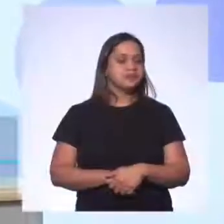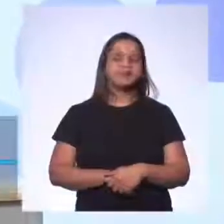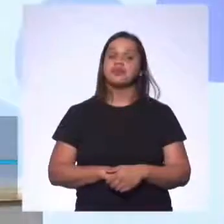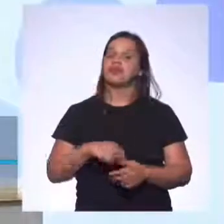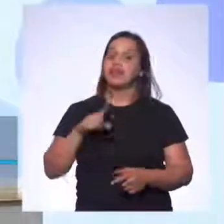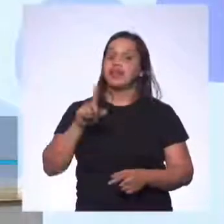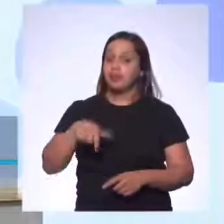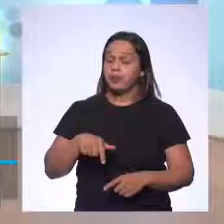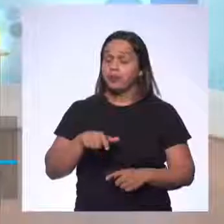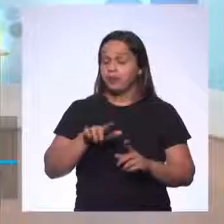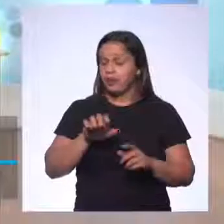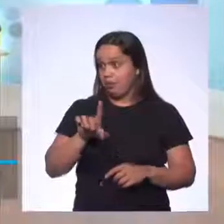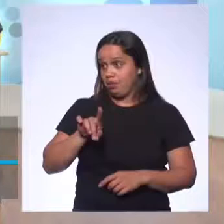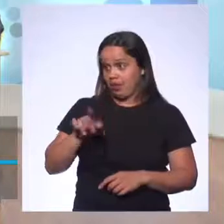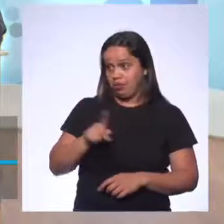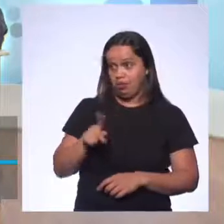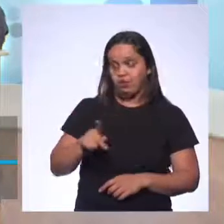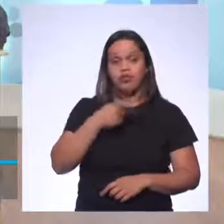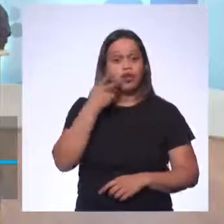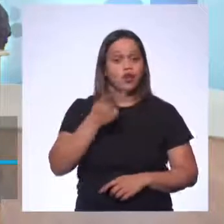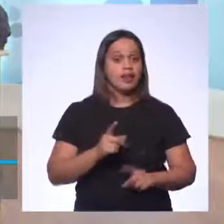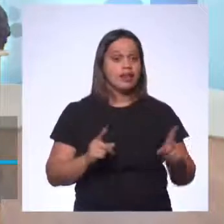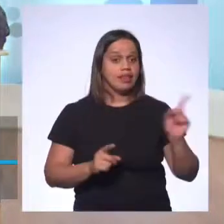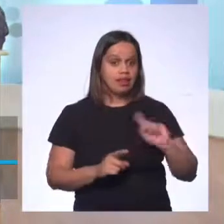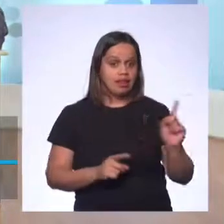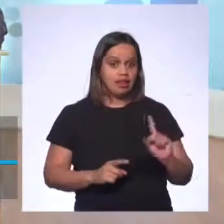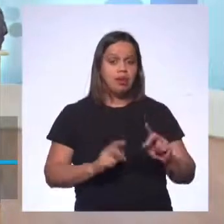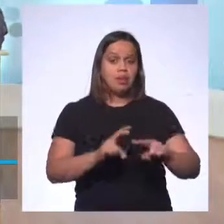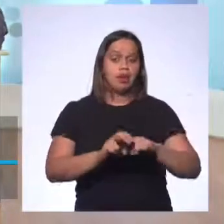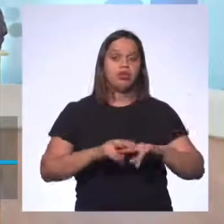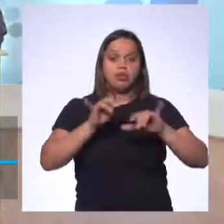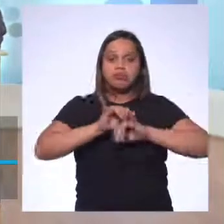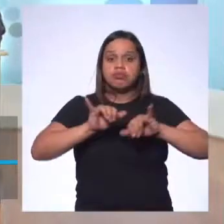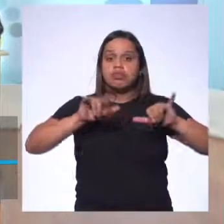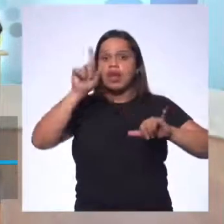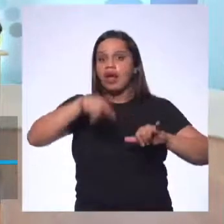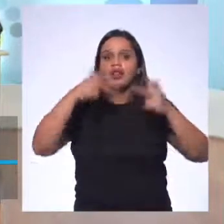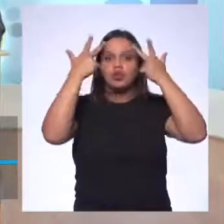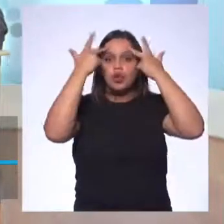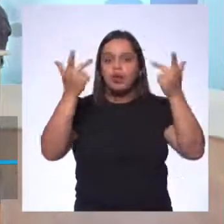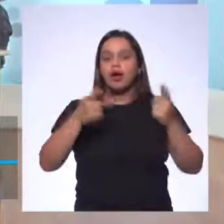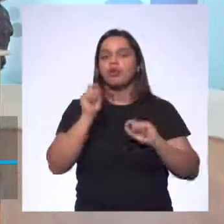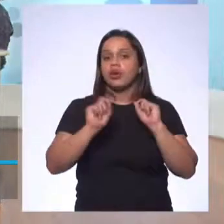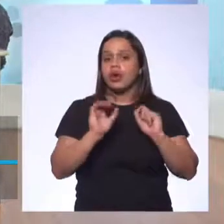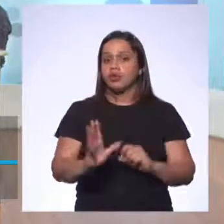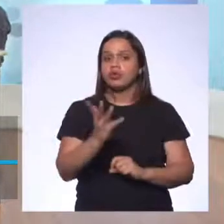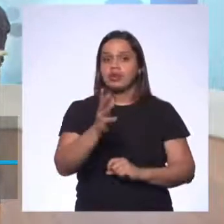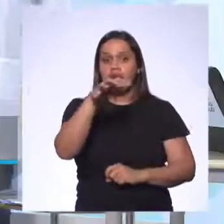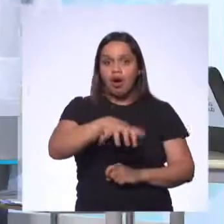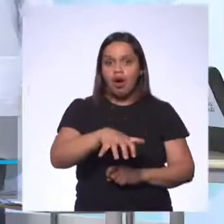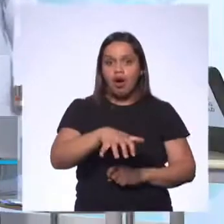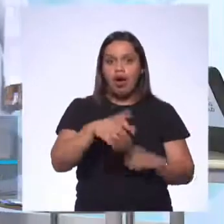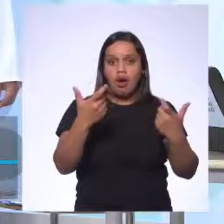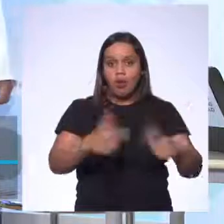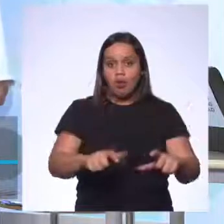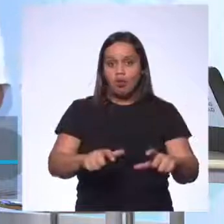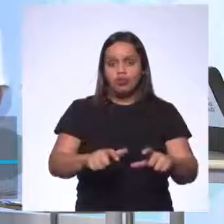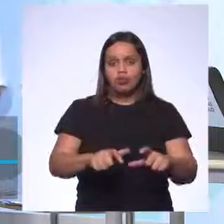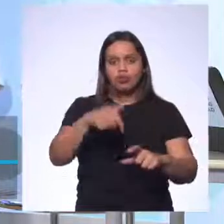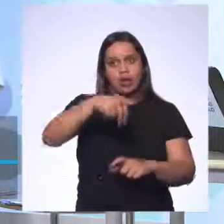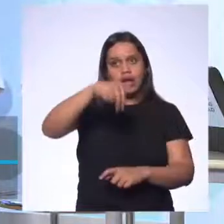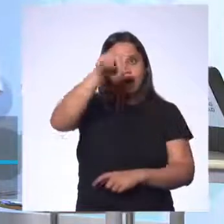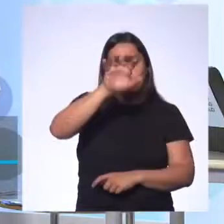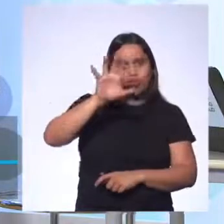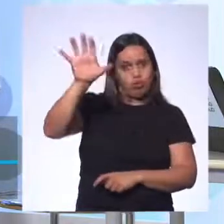Colocaram aqui que não, e que pelas notícias é muito comum na região do Nordeste. Isso, mas infelizmente não é só na região